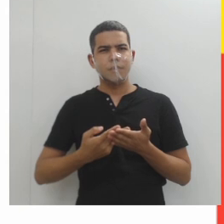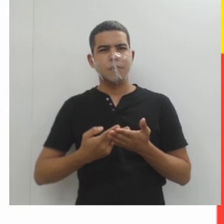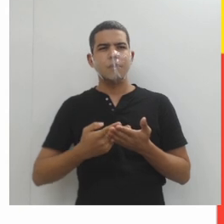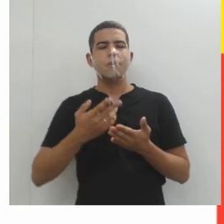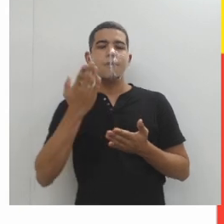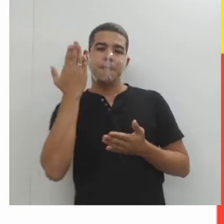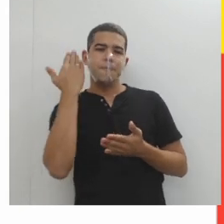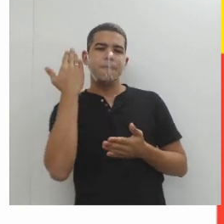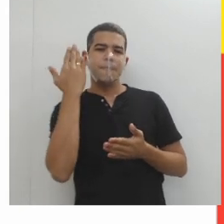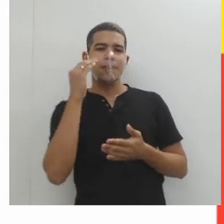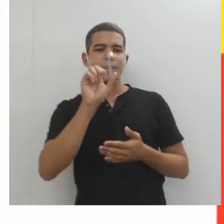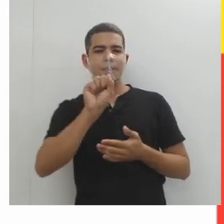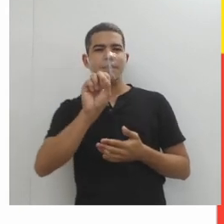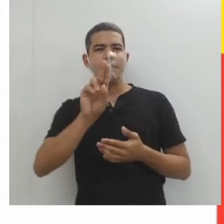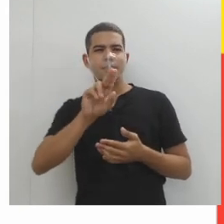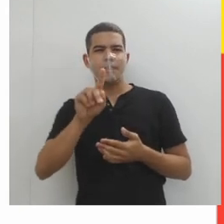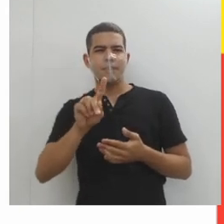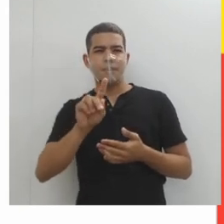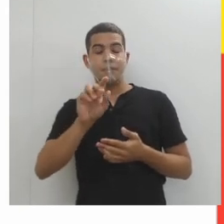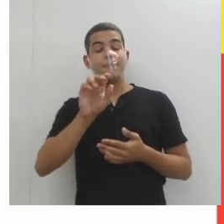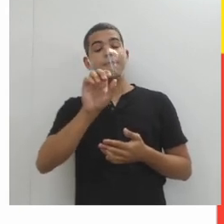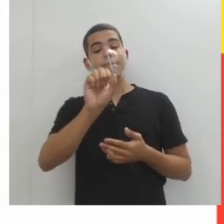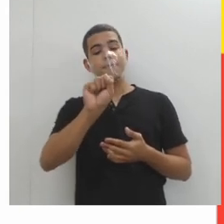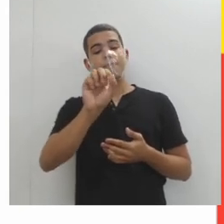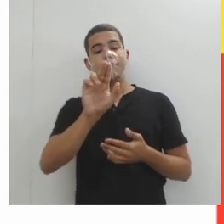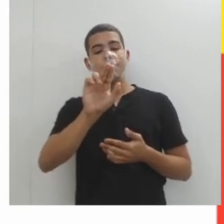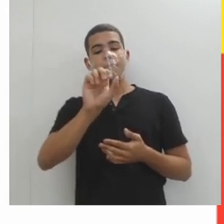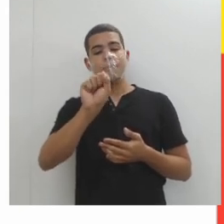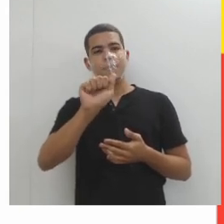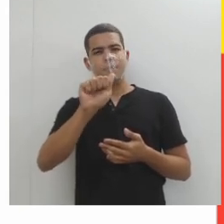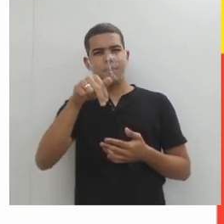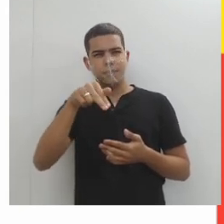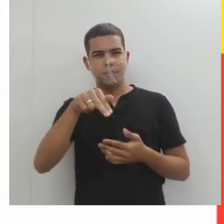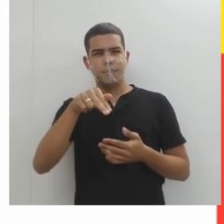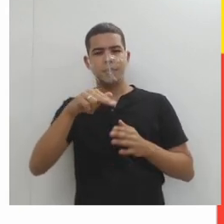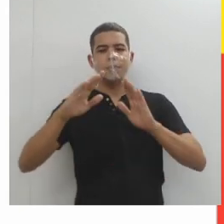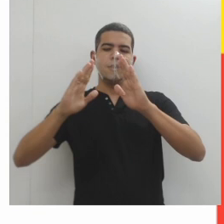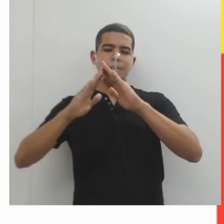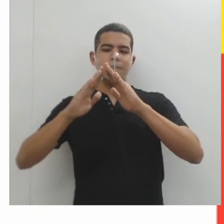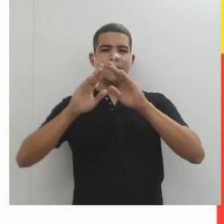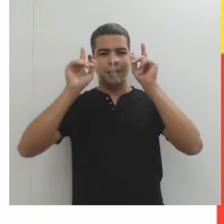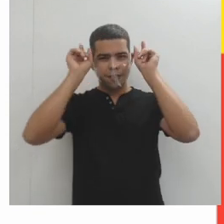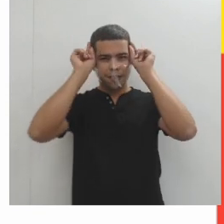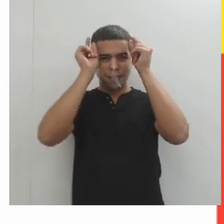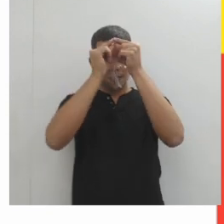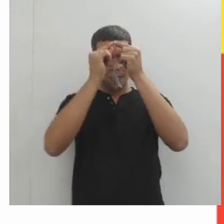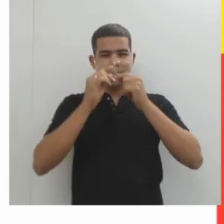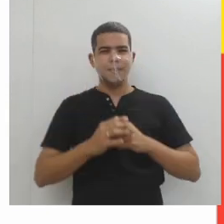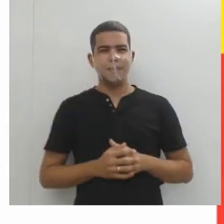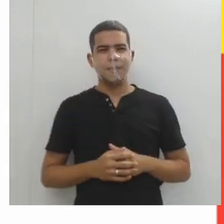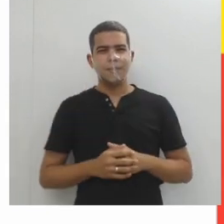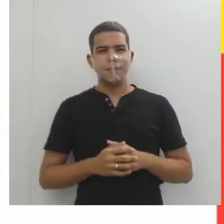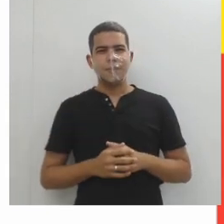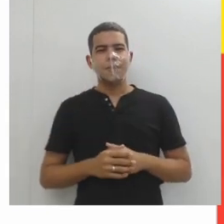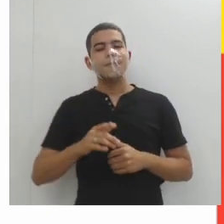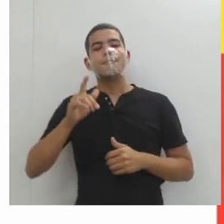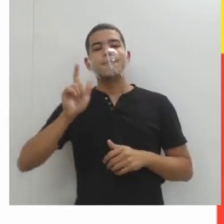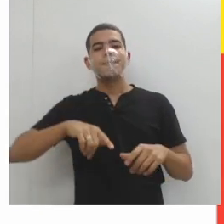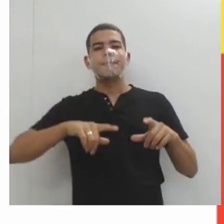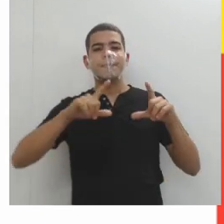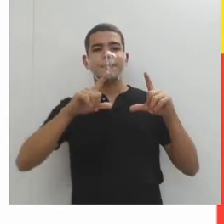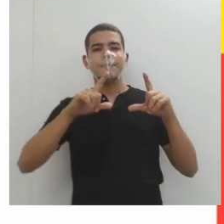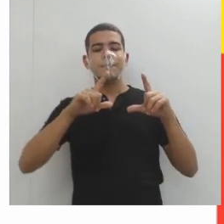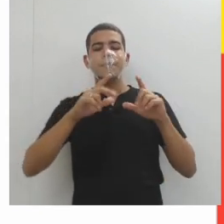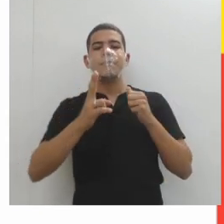na Grécia. Número 8, a gente tem aí the boys, espaço, not arrive. Arrive é outro verbo regular, então